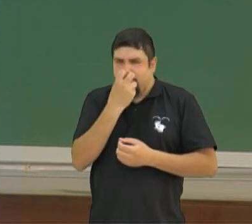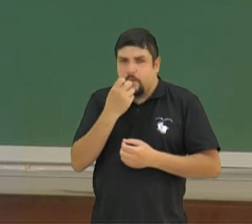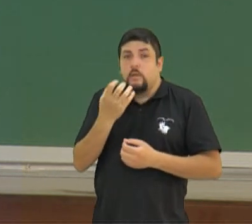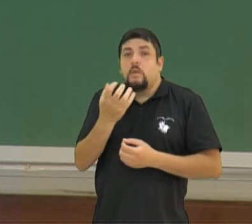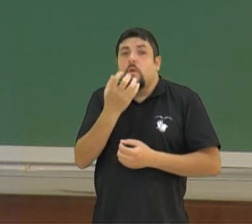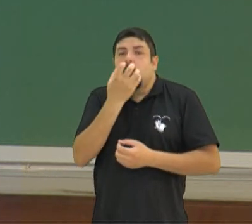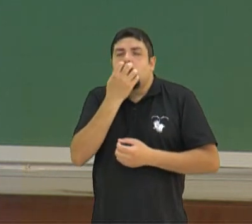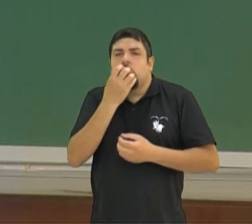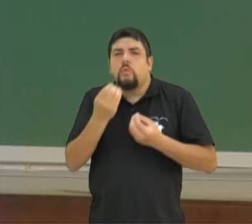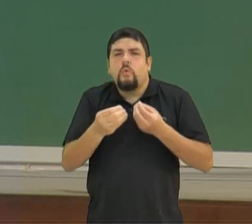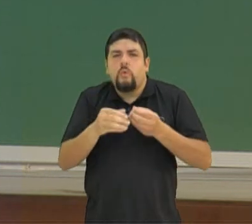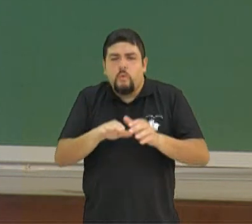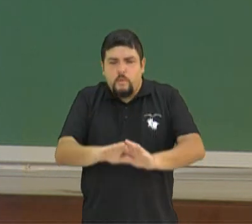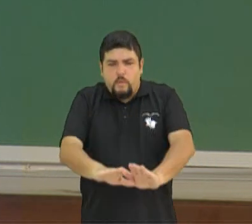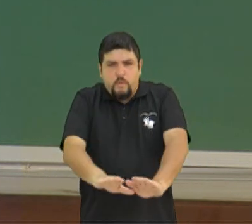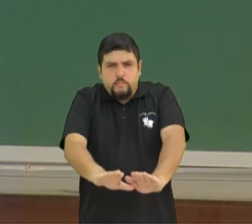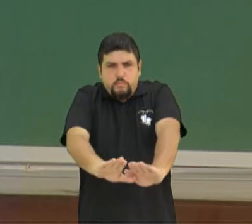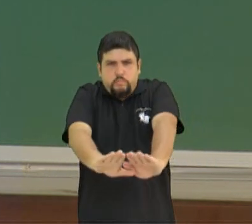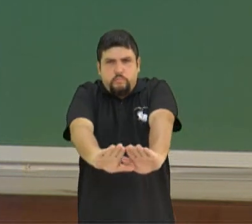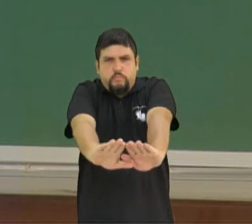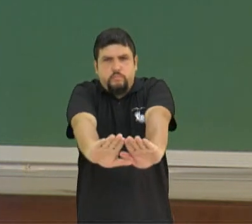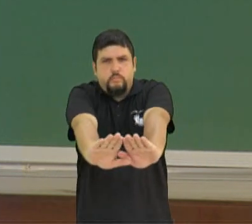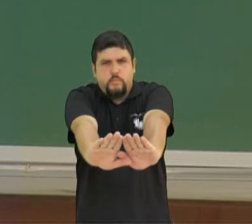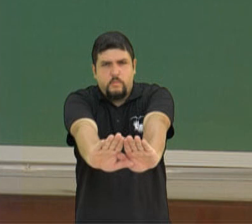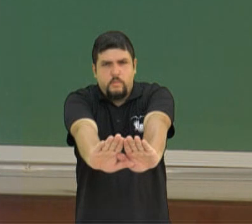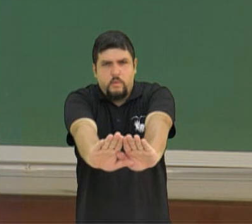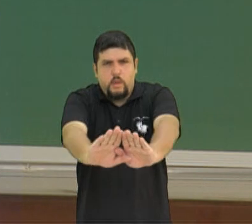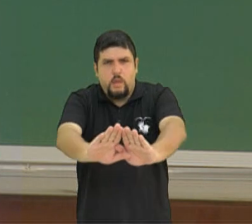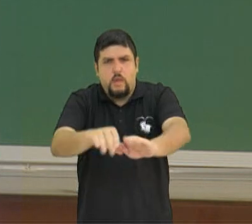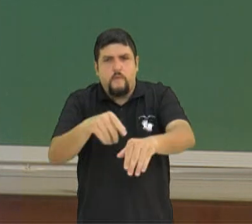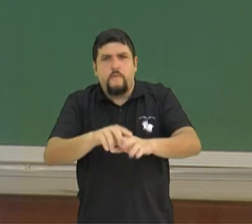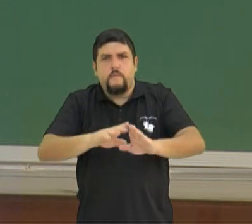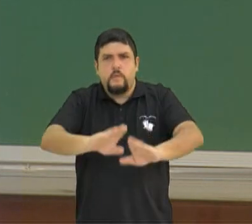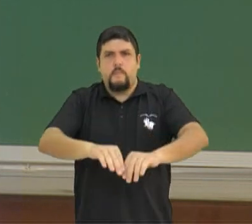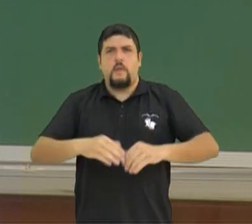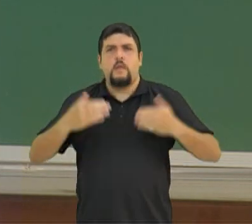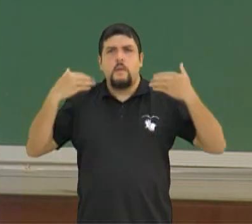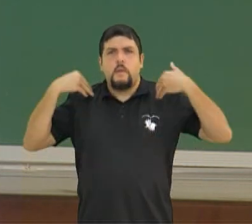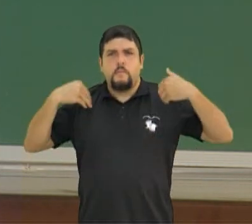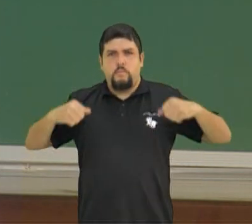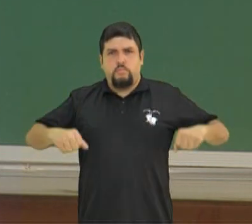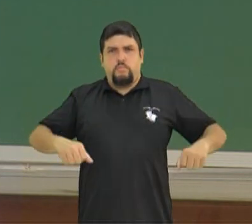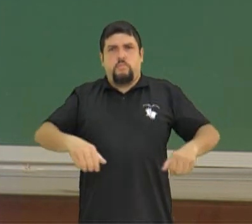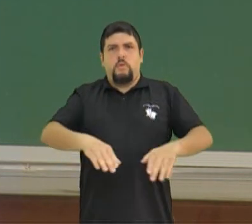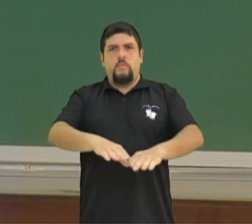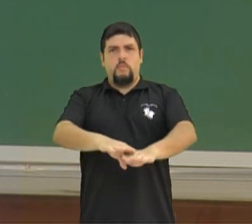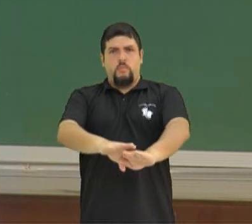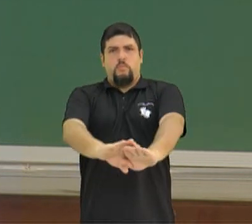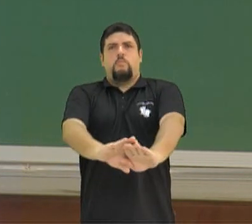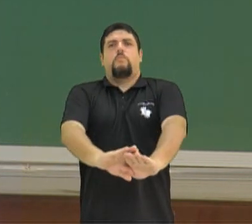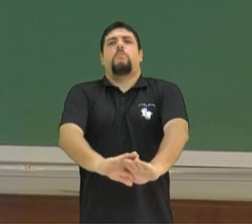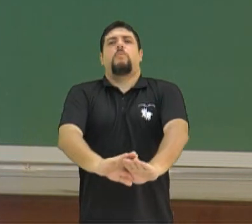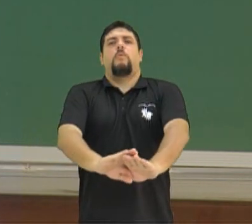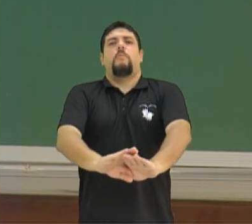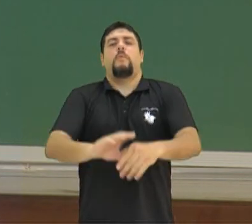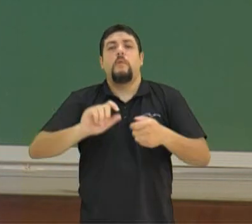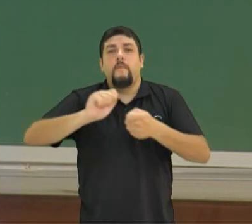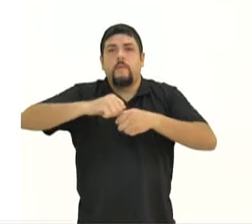as patas dianteiras para frente, se estica, levanta a coluna. É referente a isso esse título,